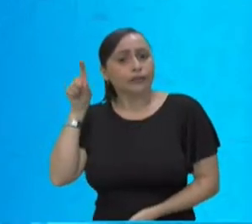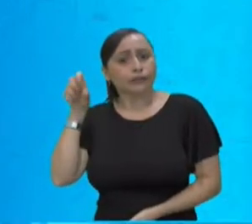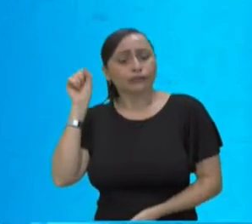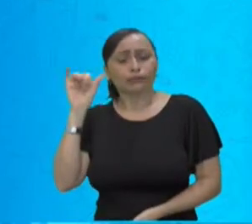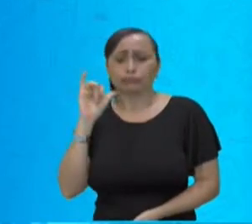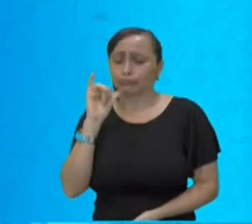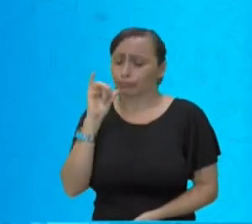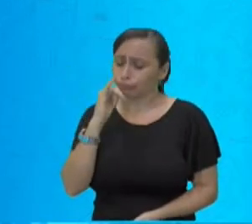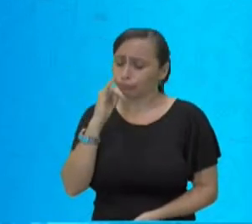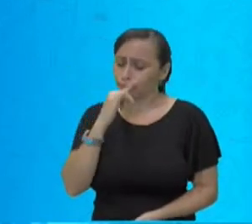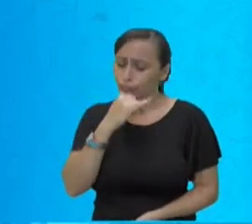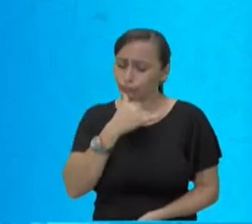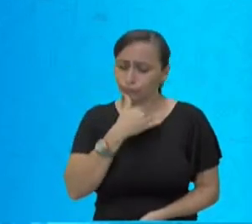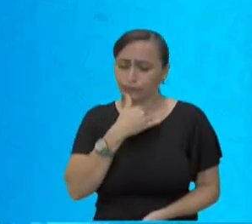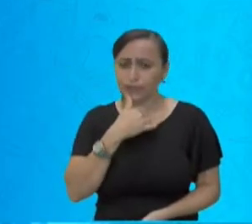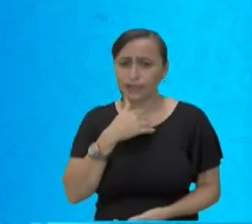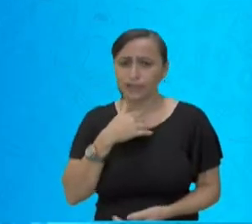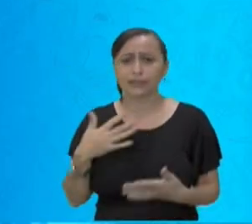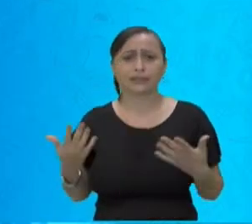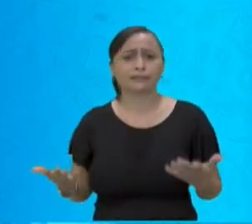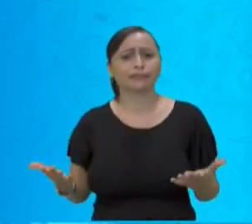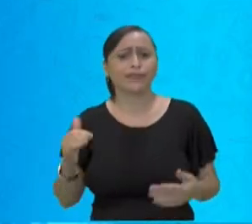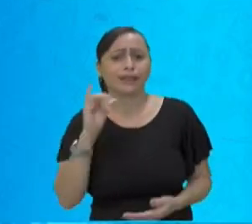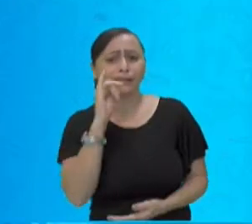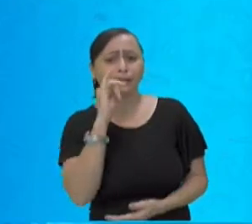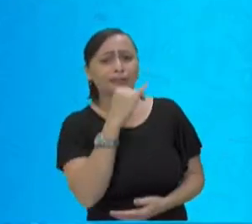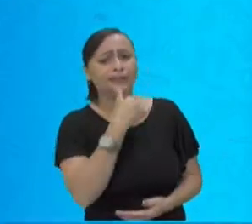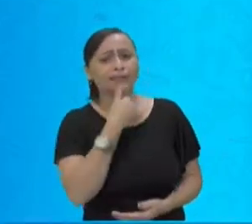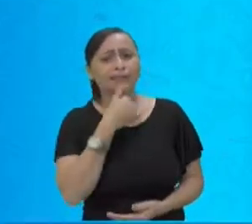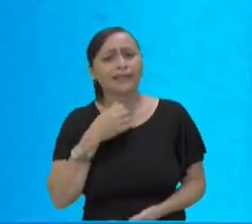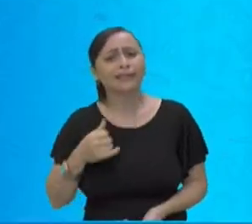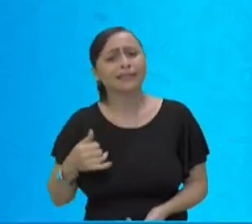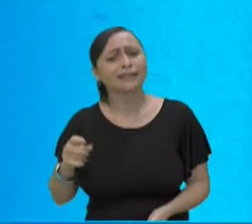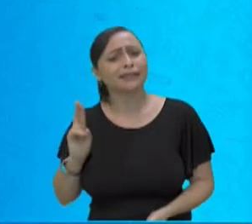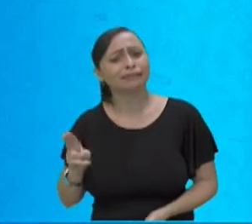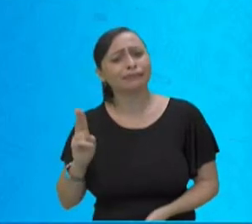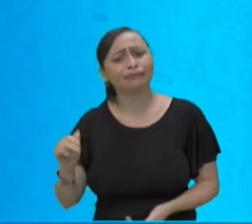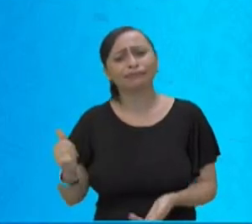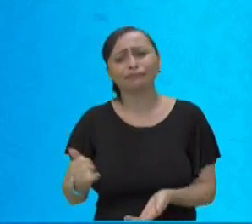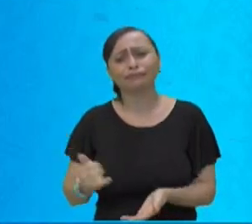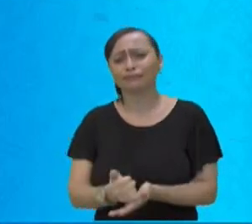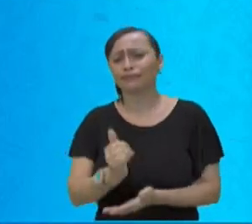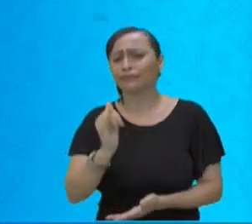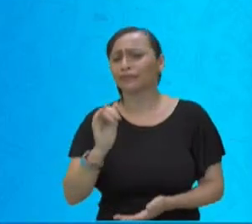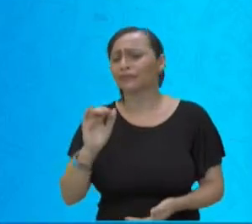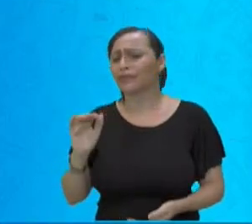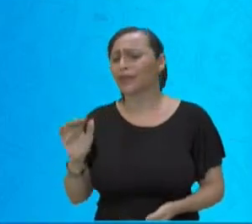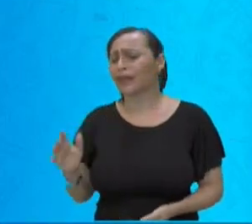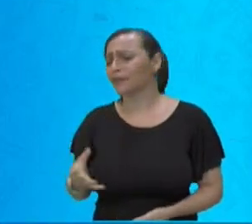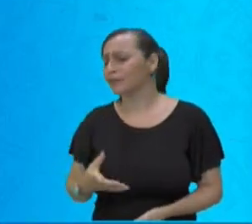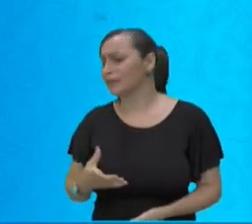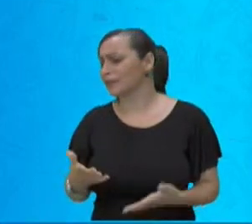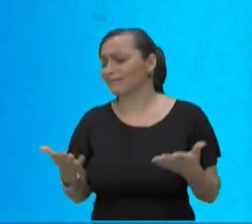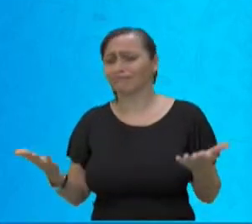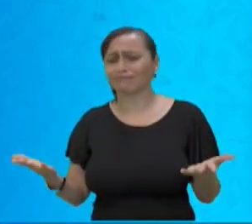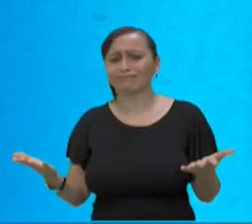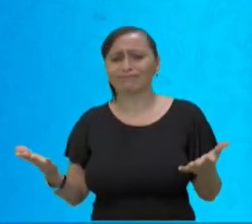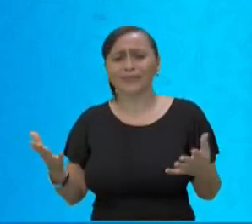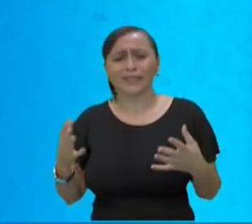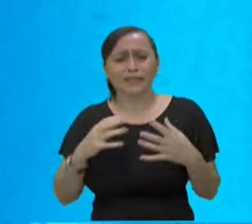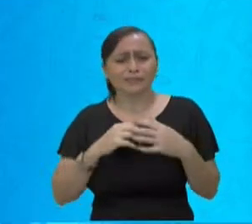tristeza raiva tristeza sempre está sentindo falta de alguma coisa fica aquele